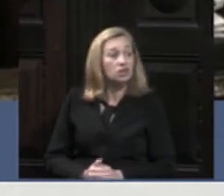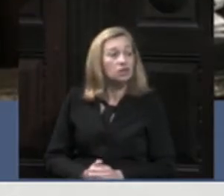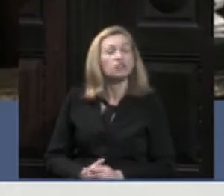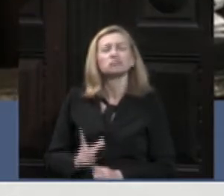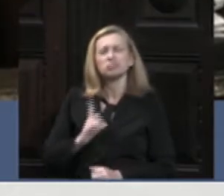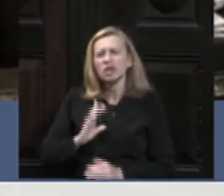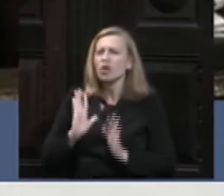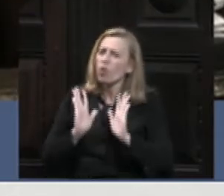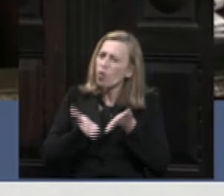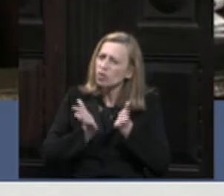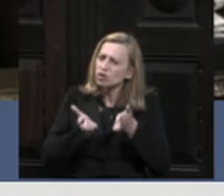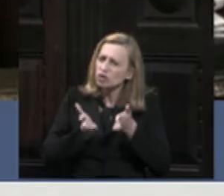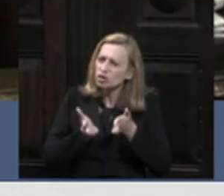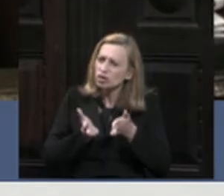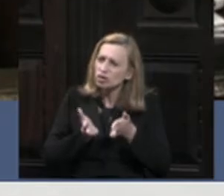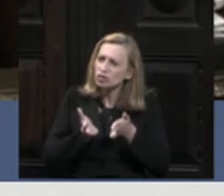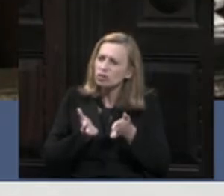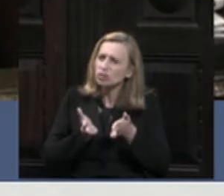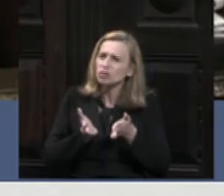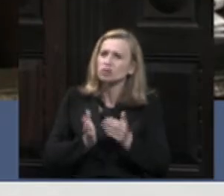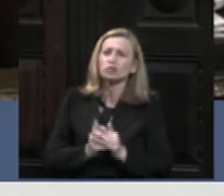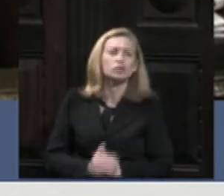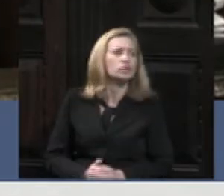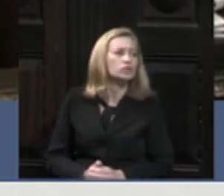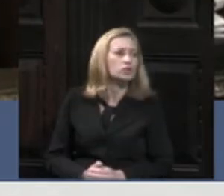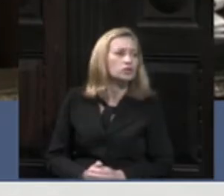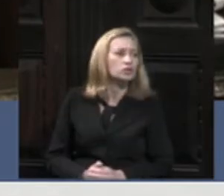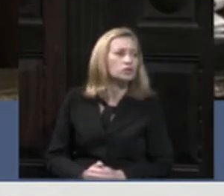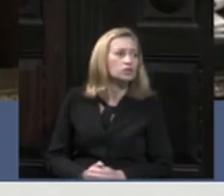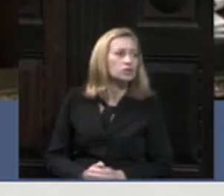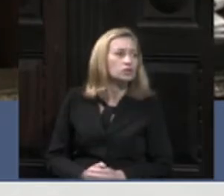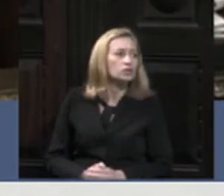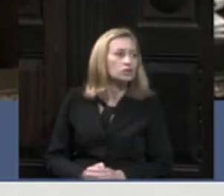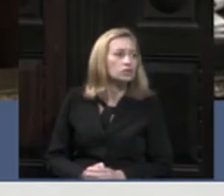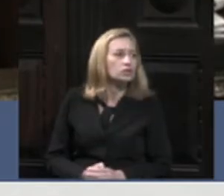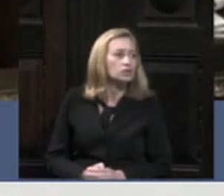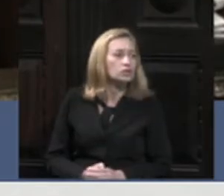existe hoje um olho gordo